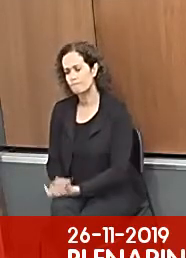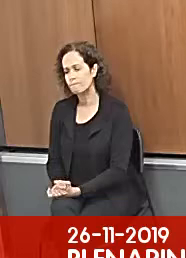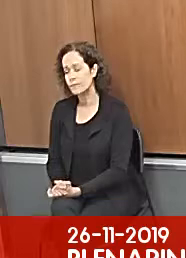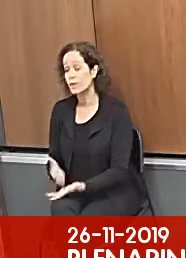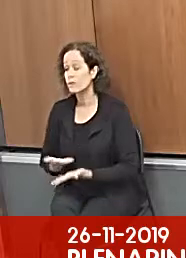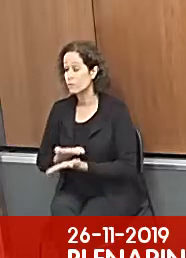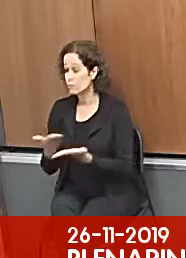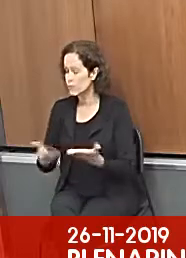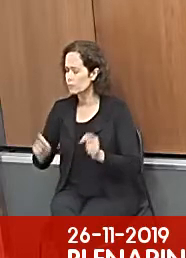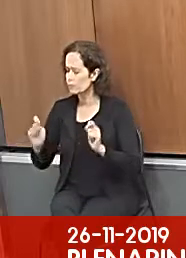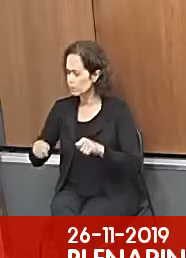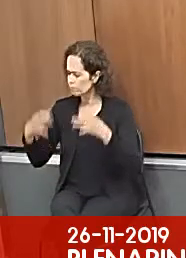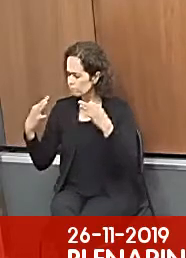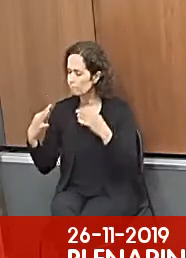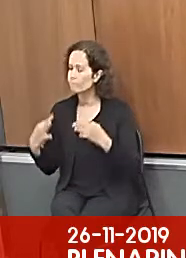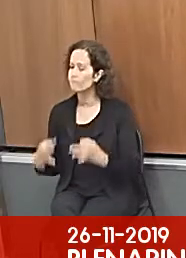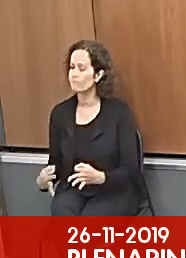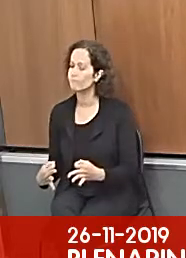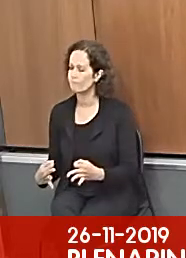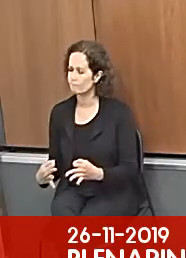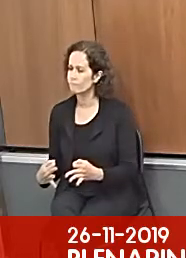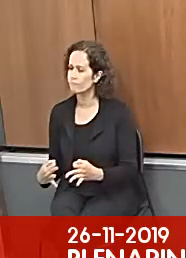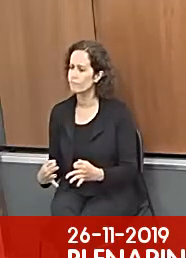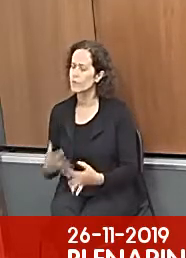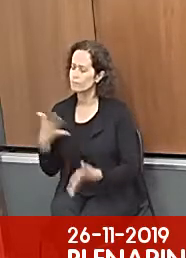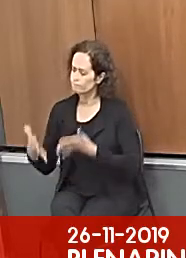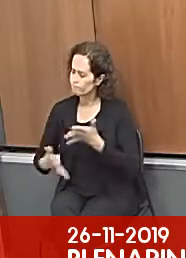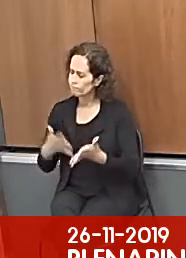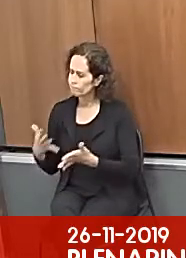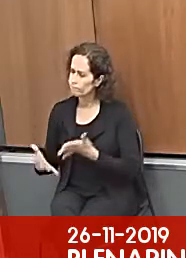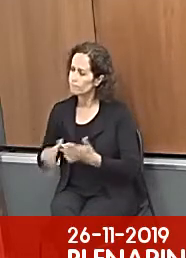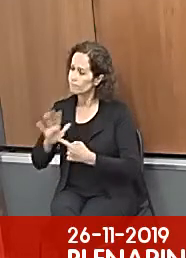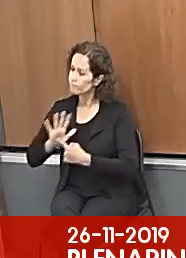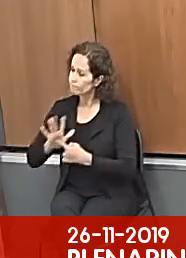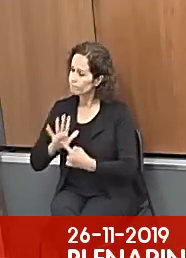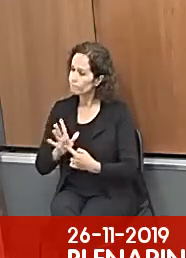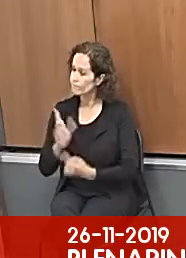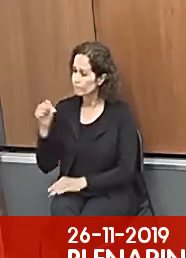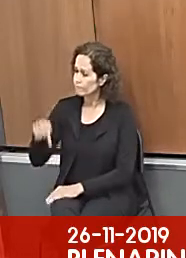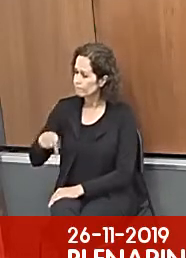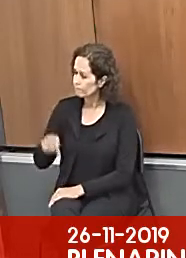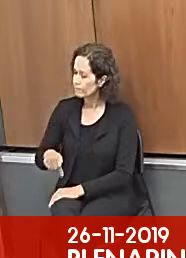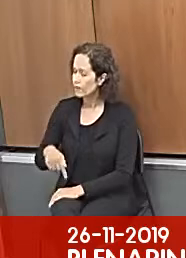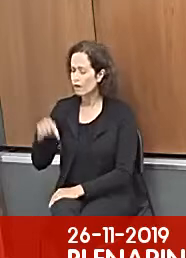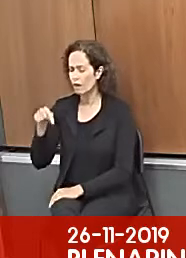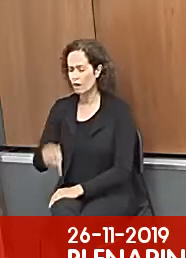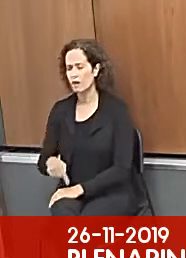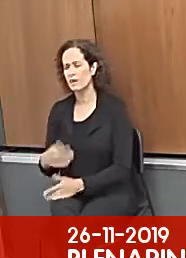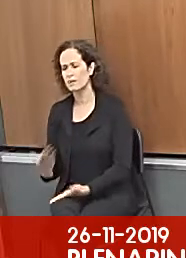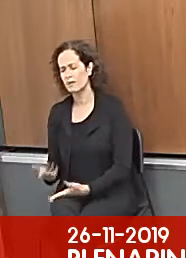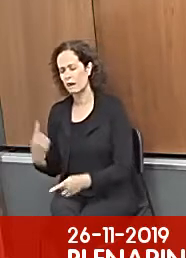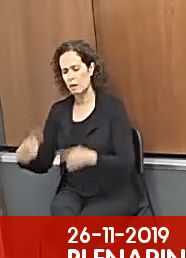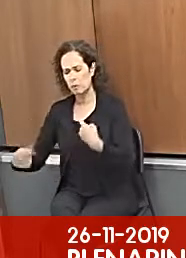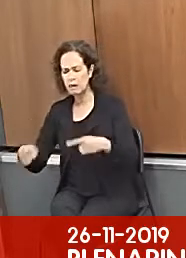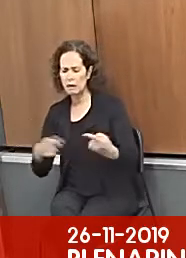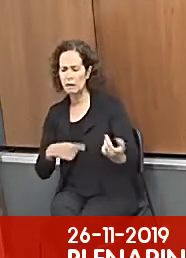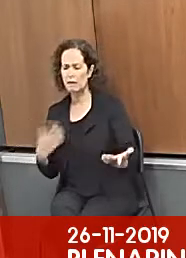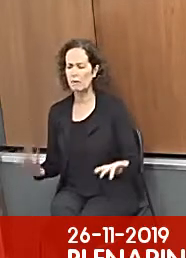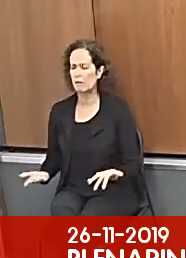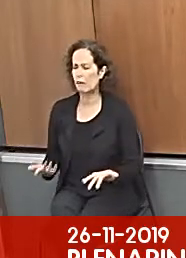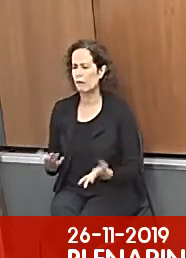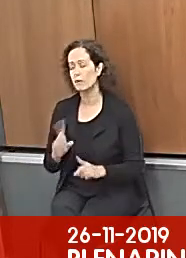Então, vocês podem ter certeza absoluta, eu falo muito isso aqui, esta não é uma causa política, não